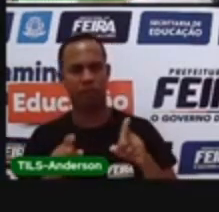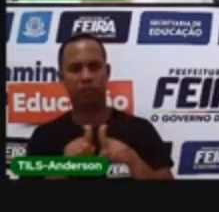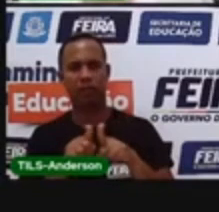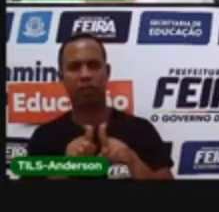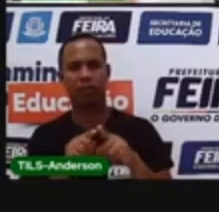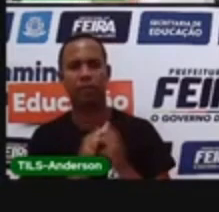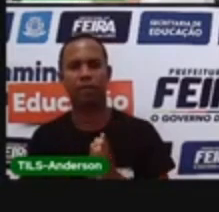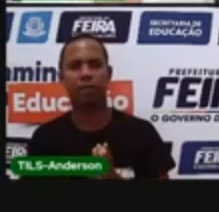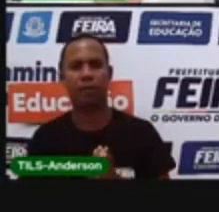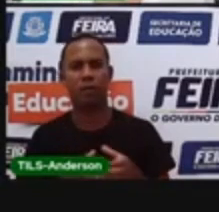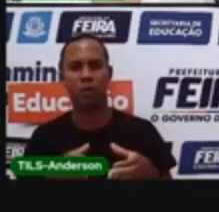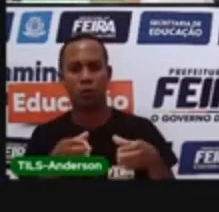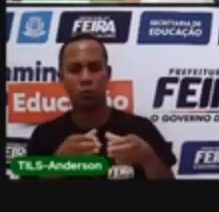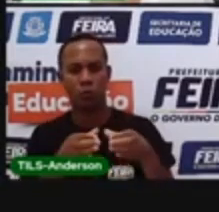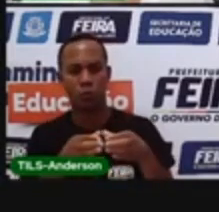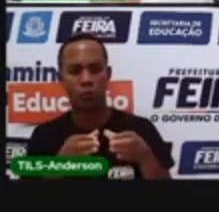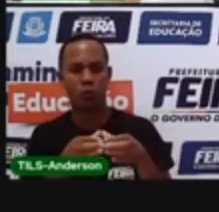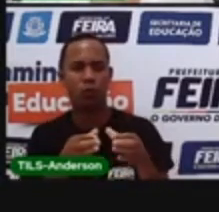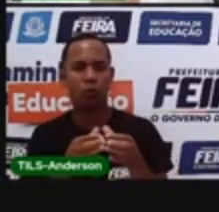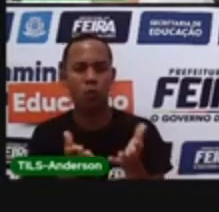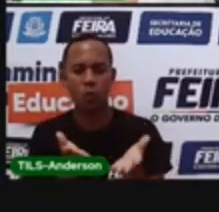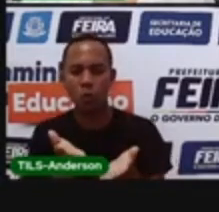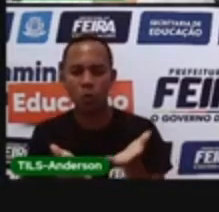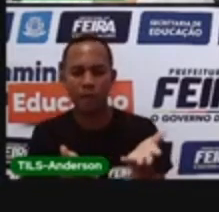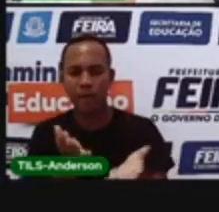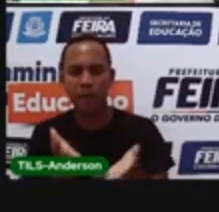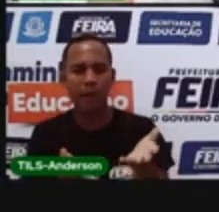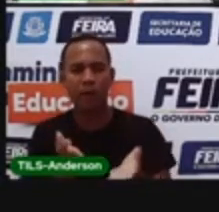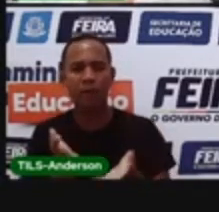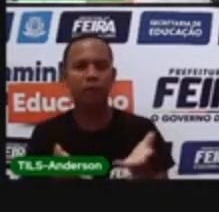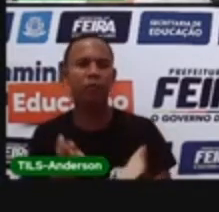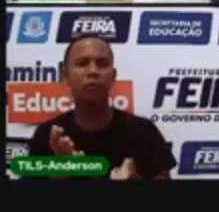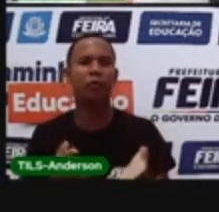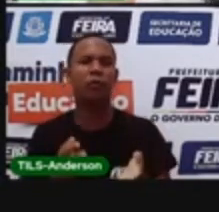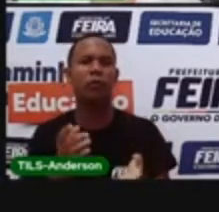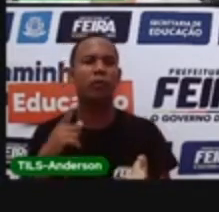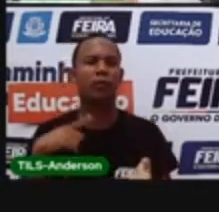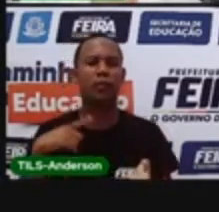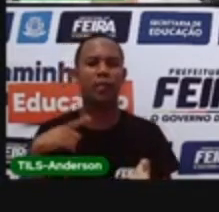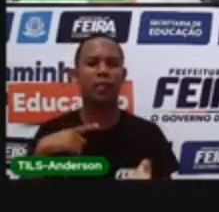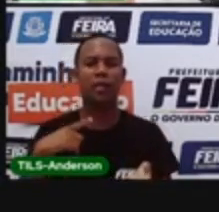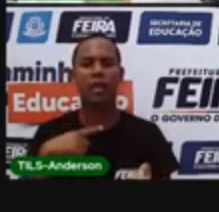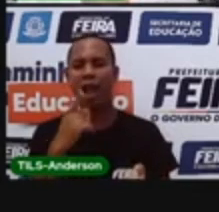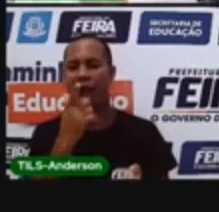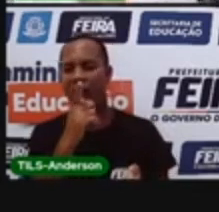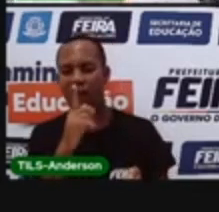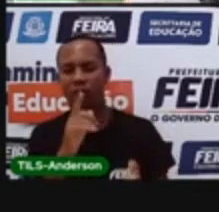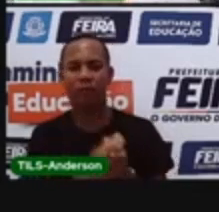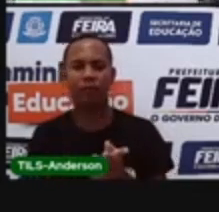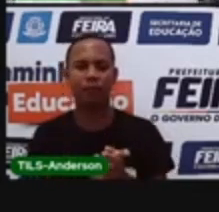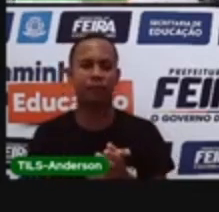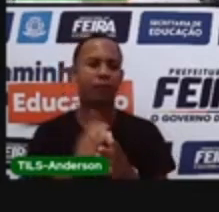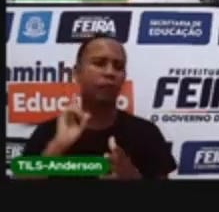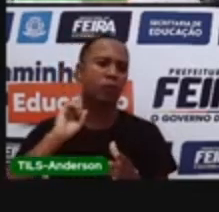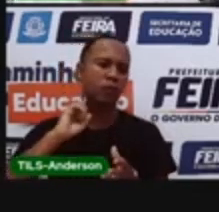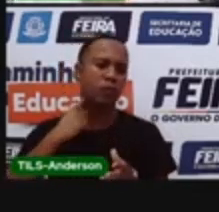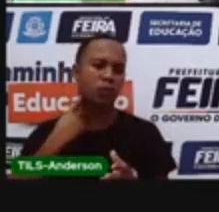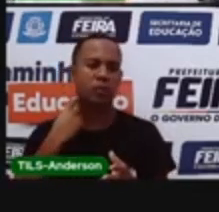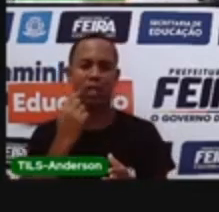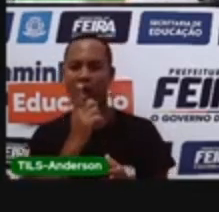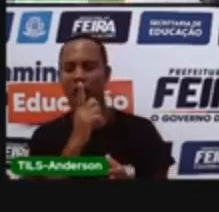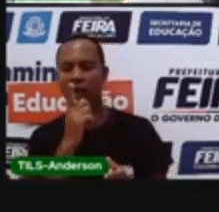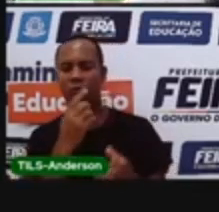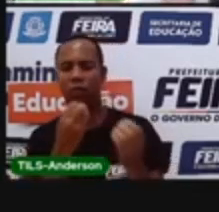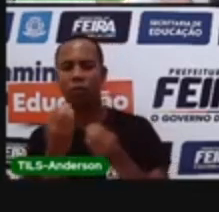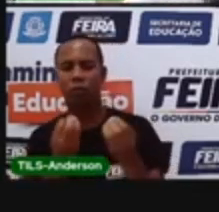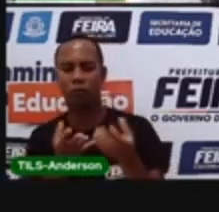é o conjunto de cuidados, né? Cuidados que se tem com a água, o esgoto e o lixo. Então